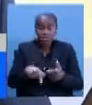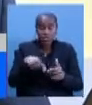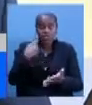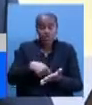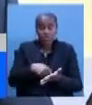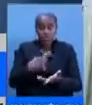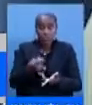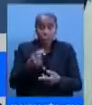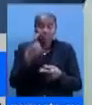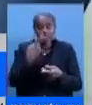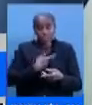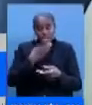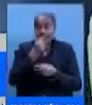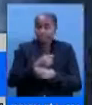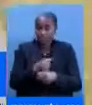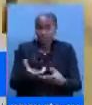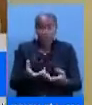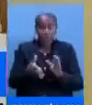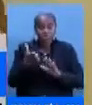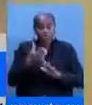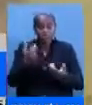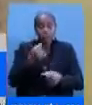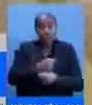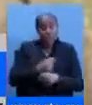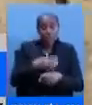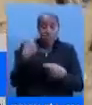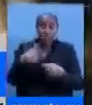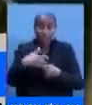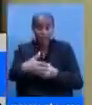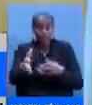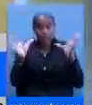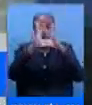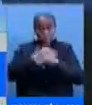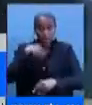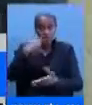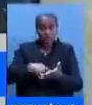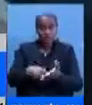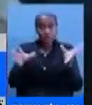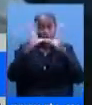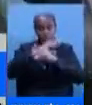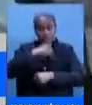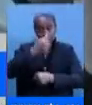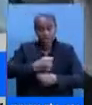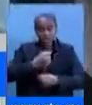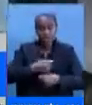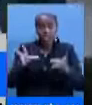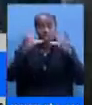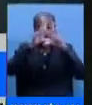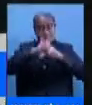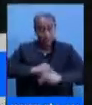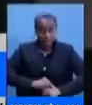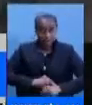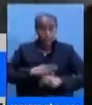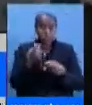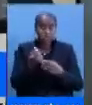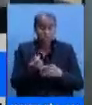sejam concretizados. É que com o acelerar do passo haverá mais investimentos, mais emprego e mais rendimentos em todas